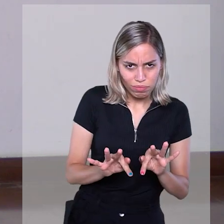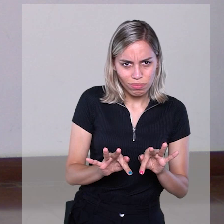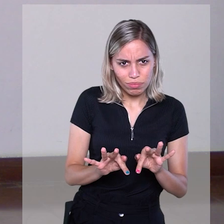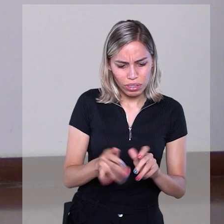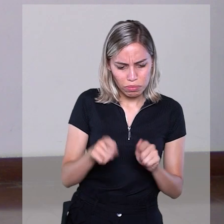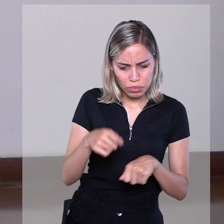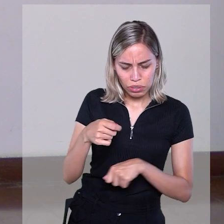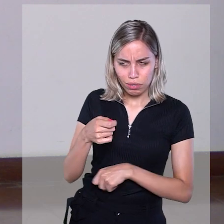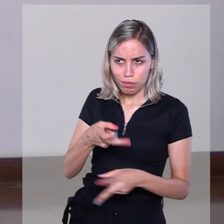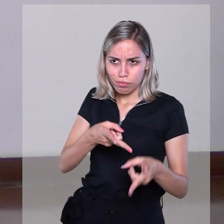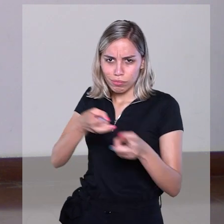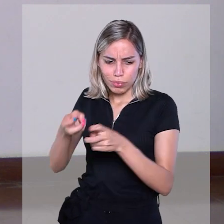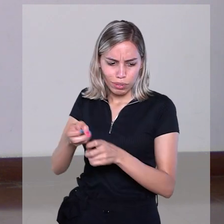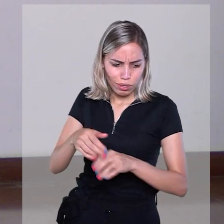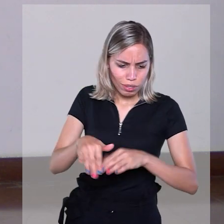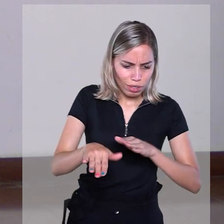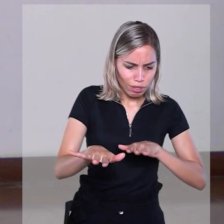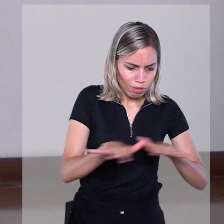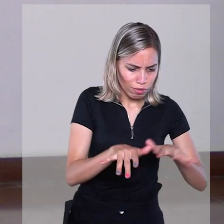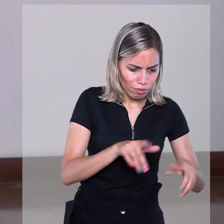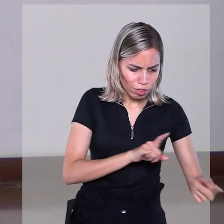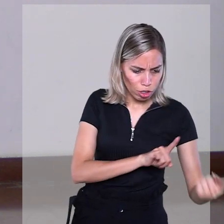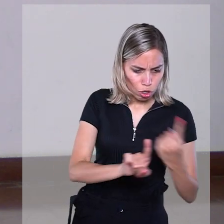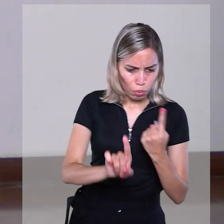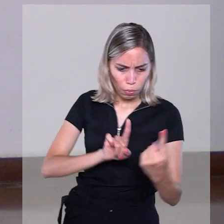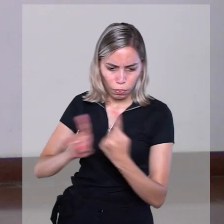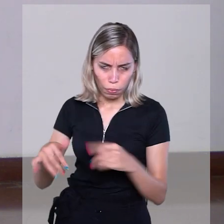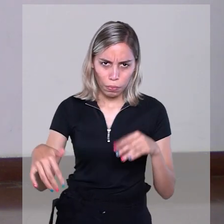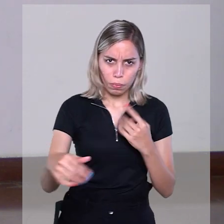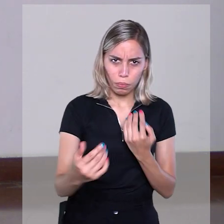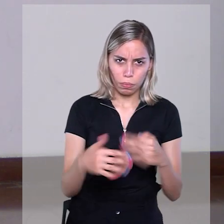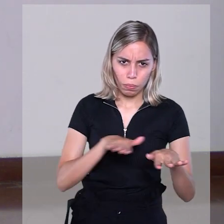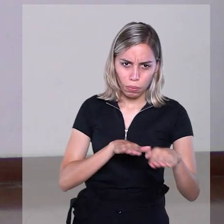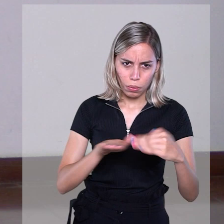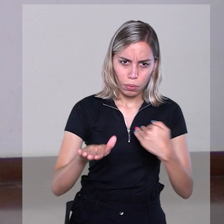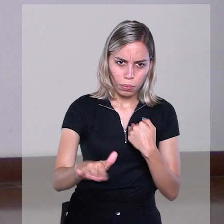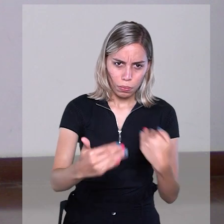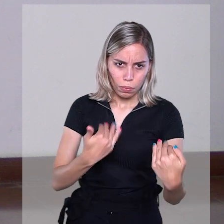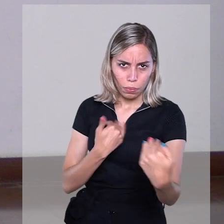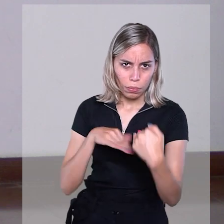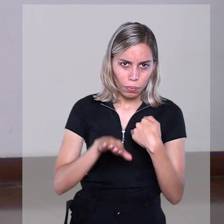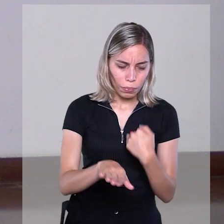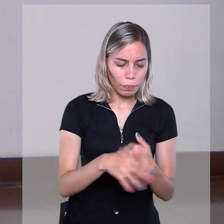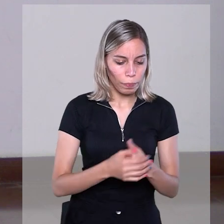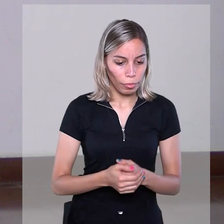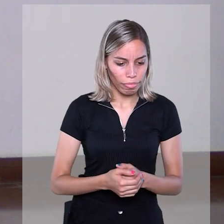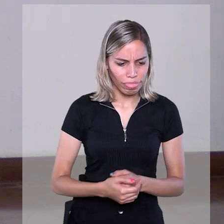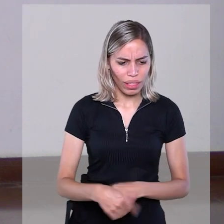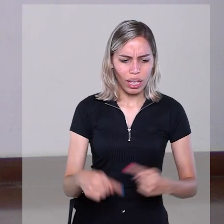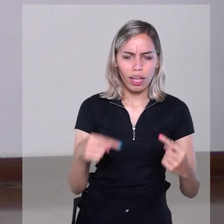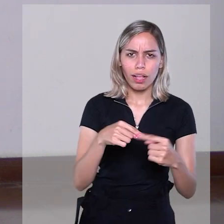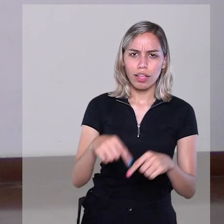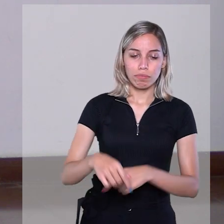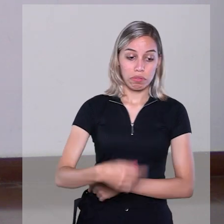que, contemplada através do vidro, a cidade se torna uma outra coisa. Se observarmos a rua através da